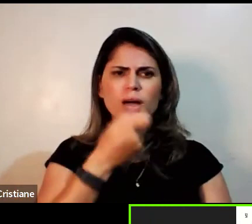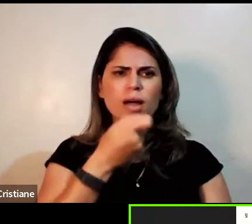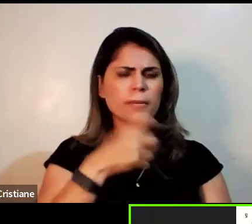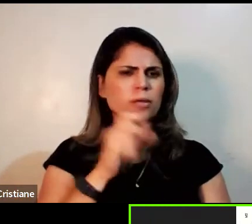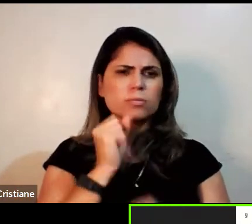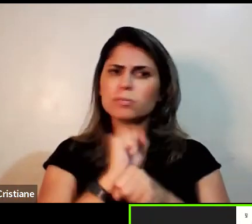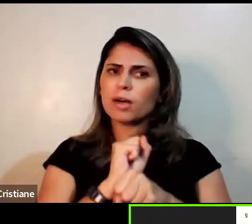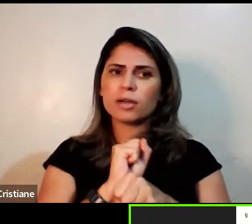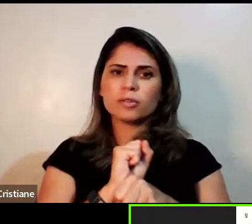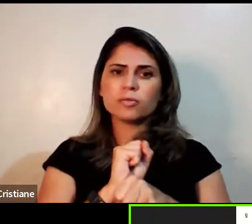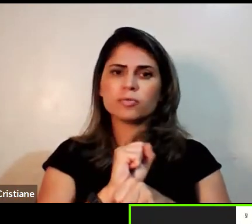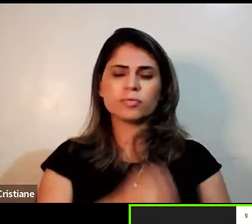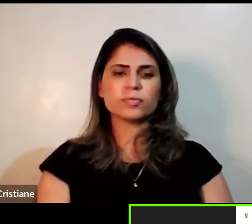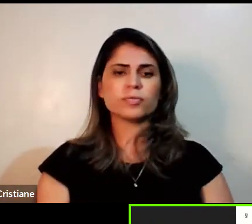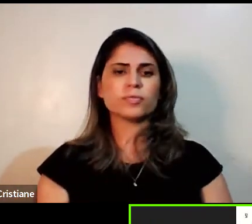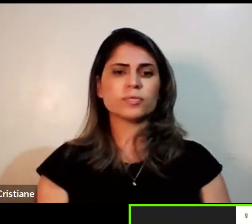parei.